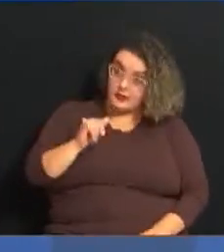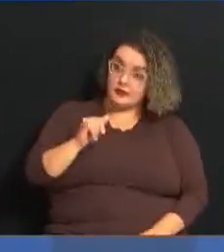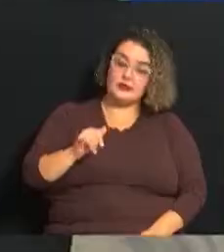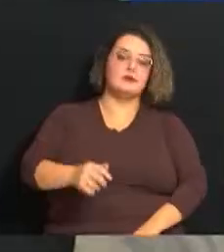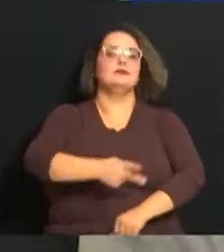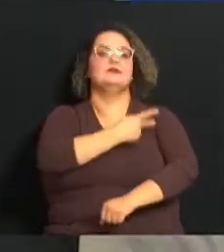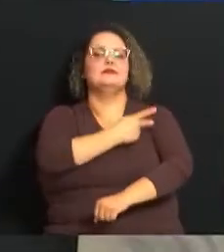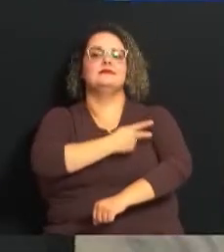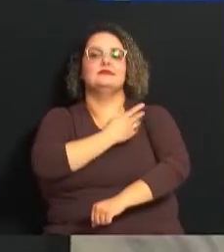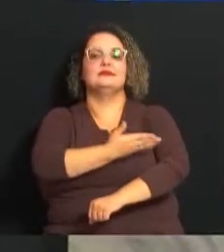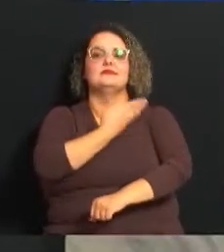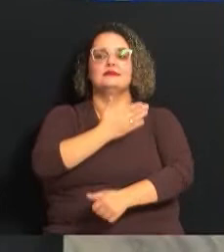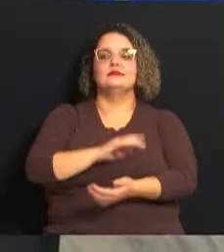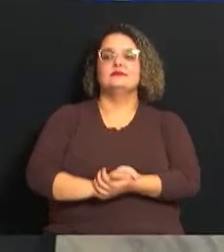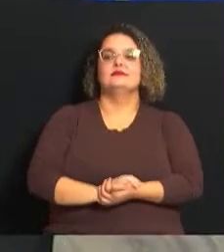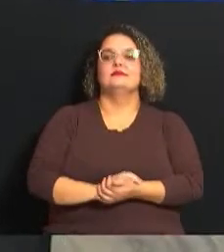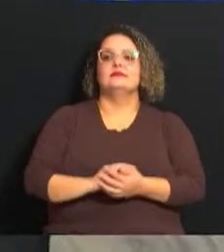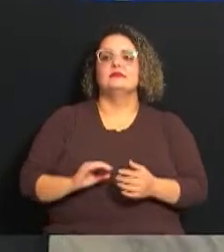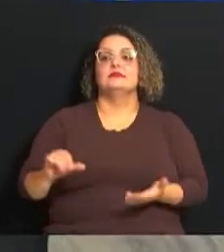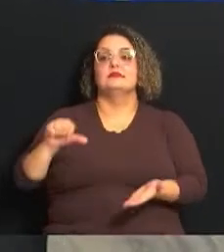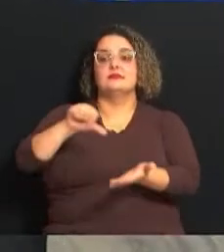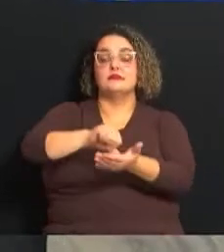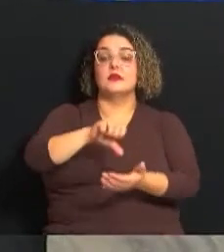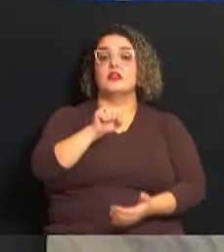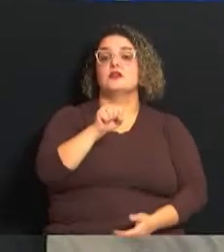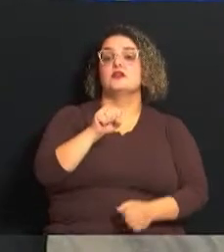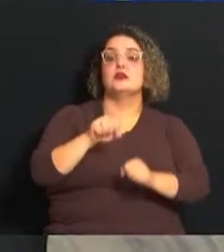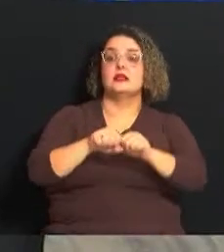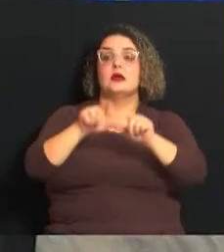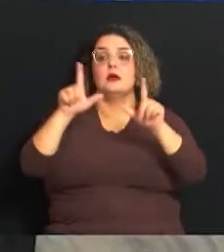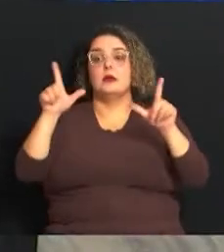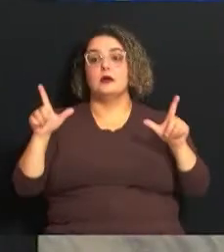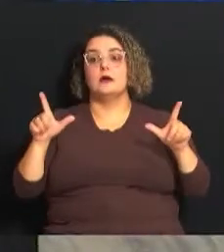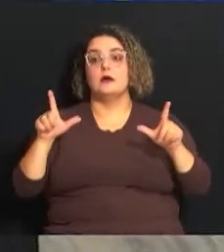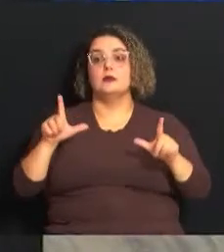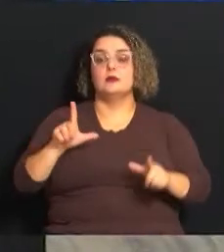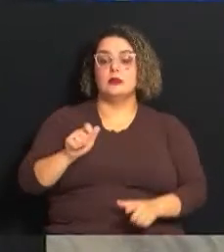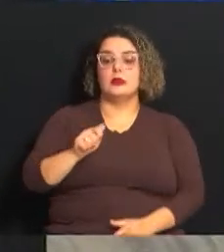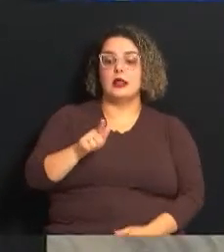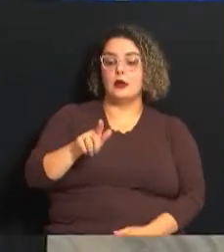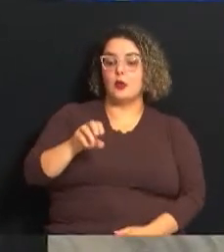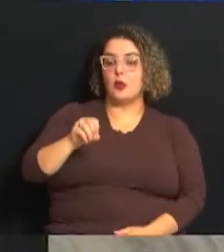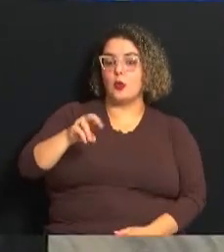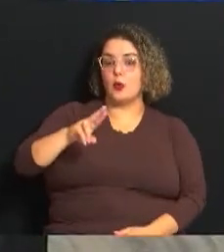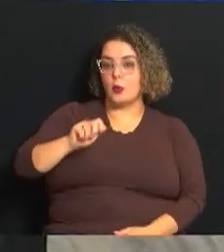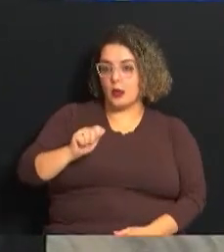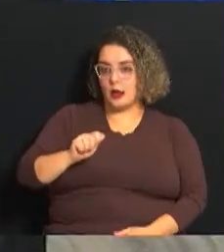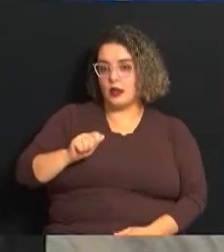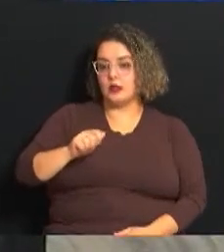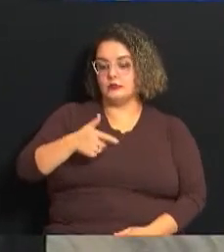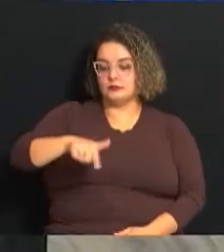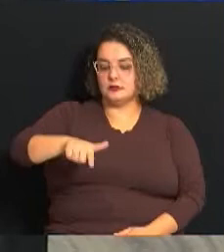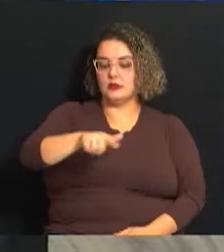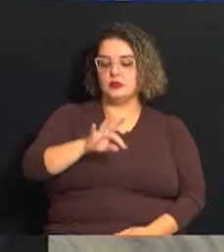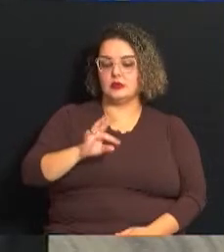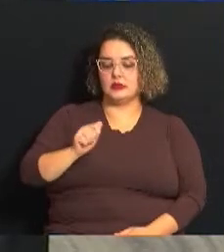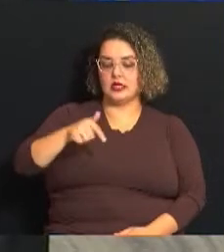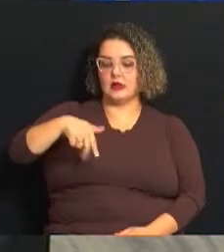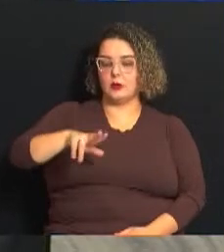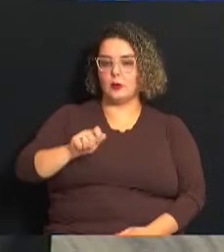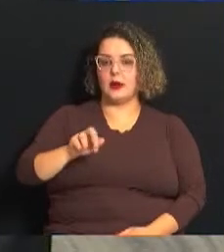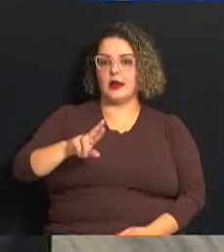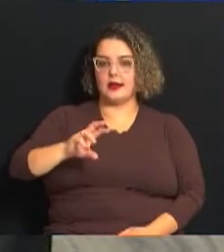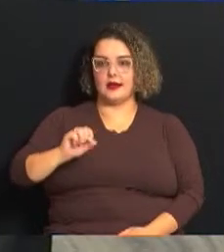hipertensão. Então, concentração a partir das 8 horas da manhã na Lagoa do Taquaral. Meio-dia e 32, nós estamos ao vivo